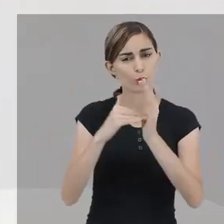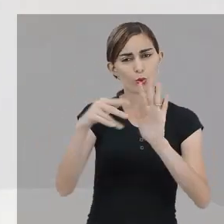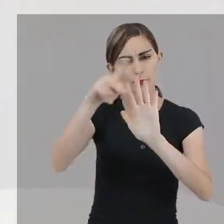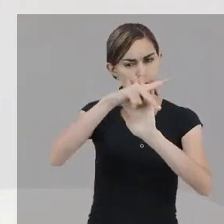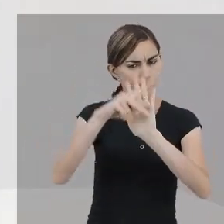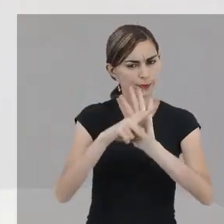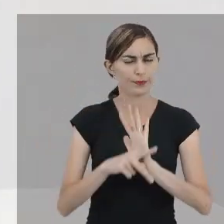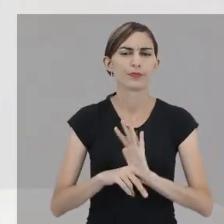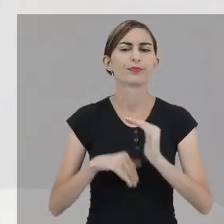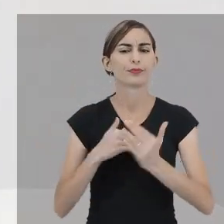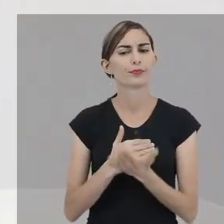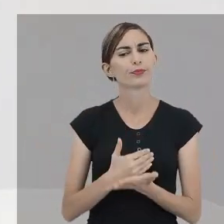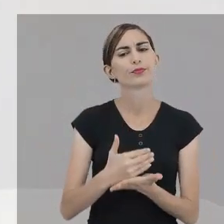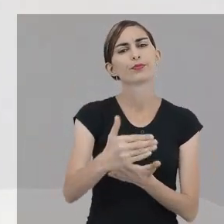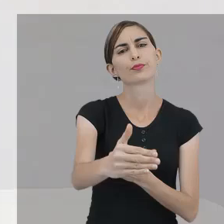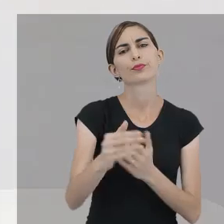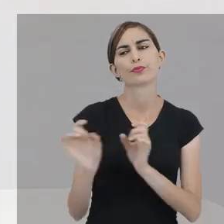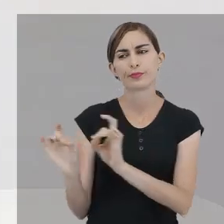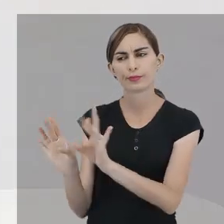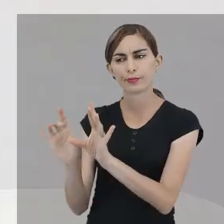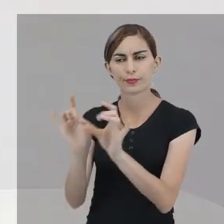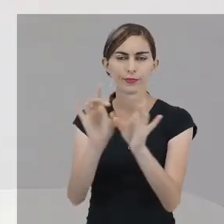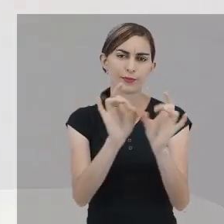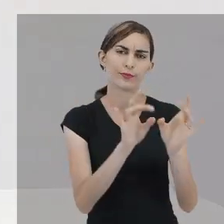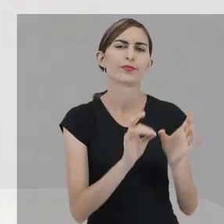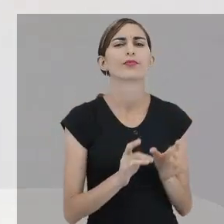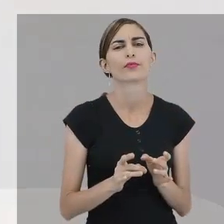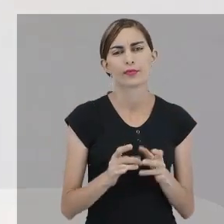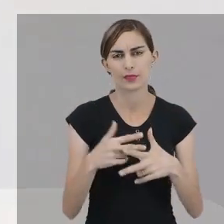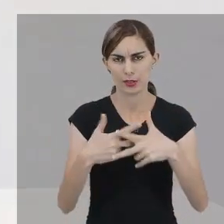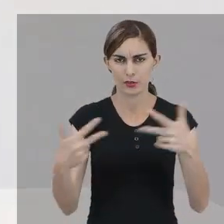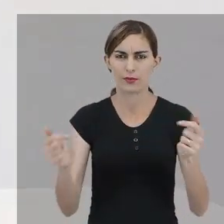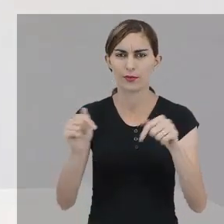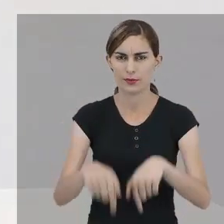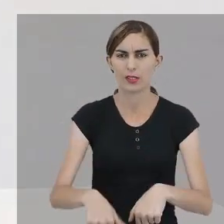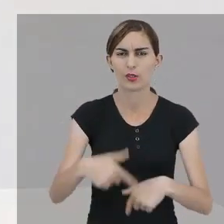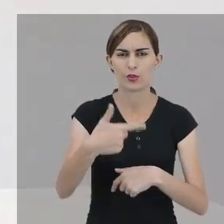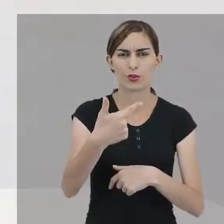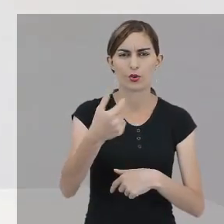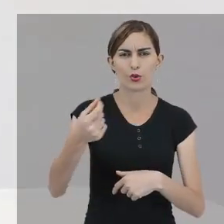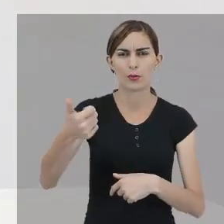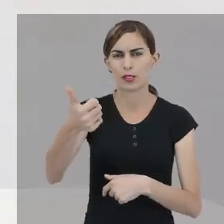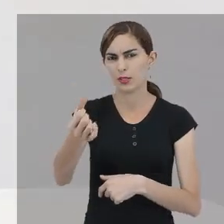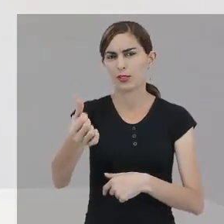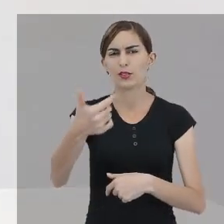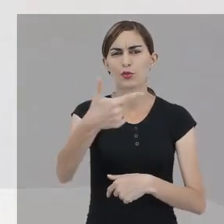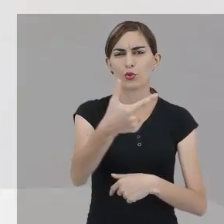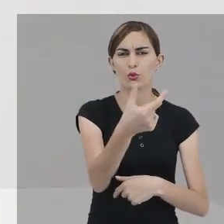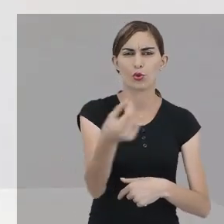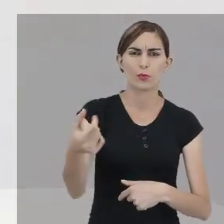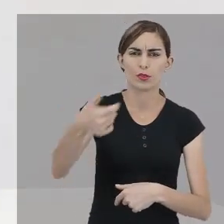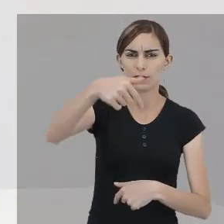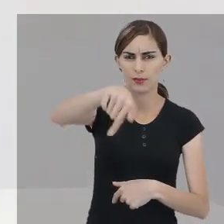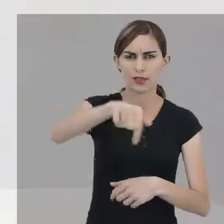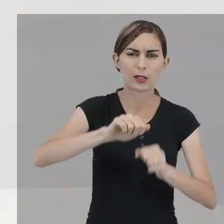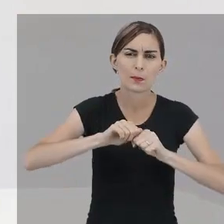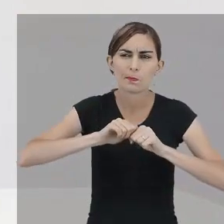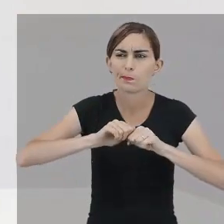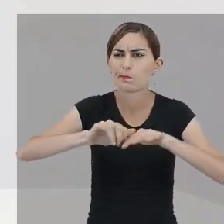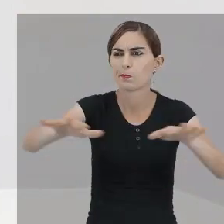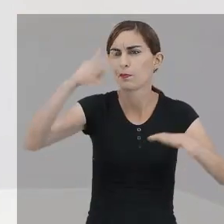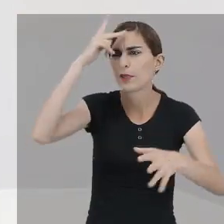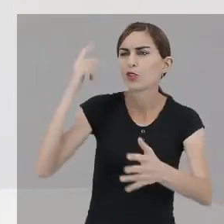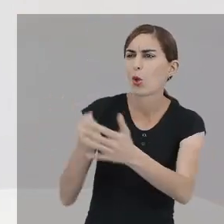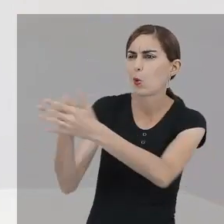planejamento, passou-se a vender esses produtos aqui. E agora, entre 2016 e 2017, estourou. E